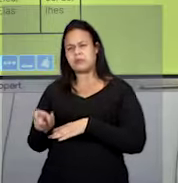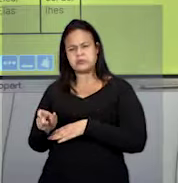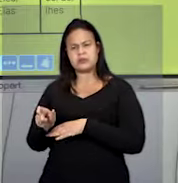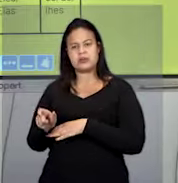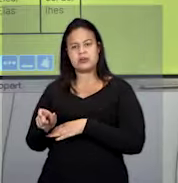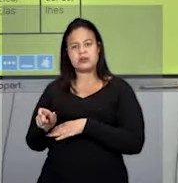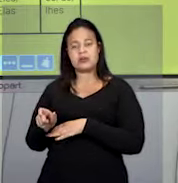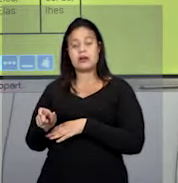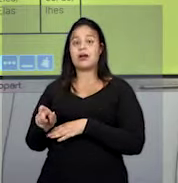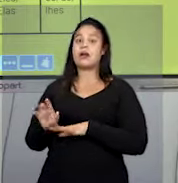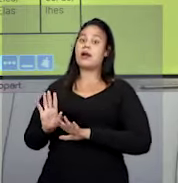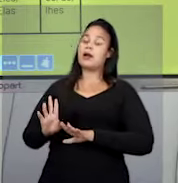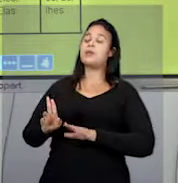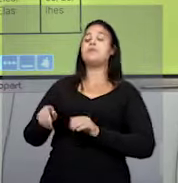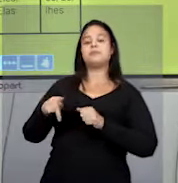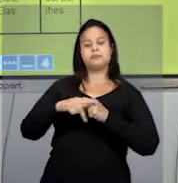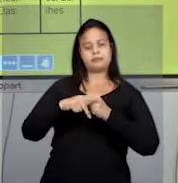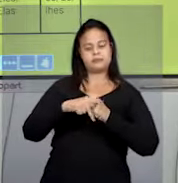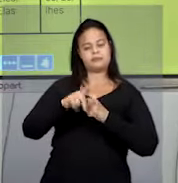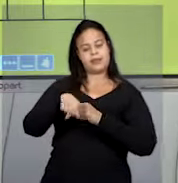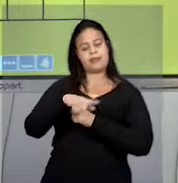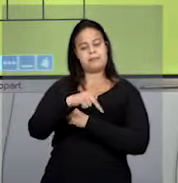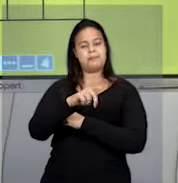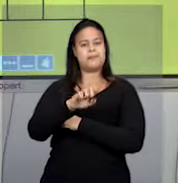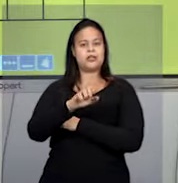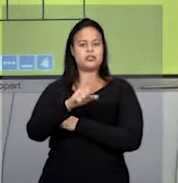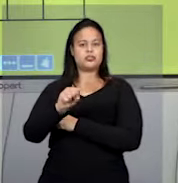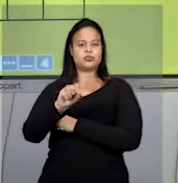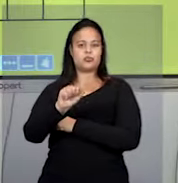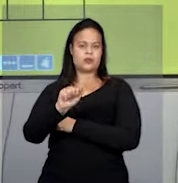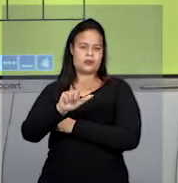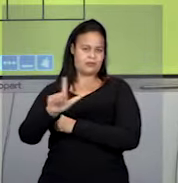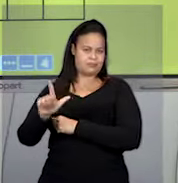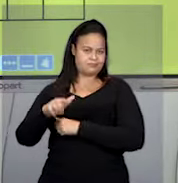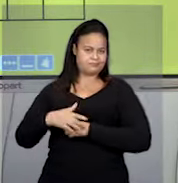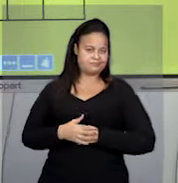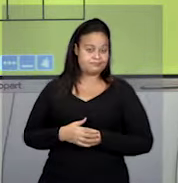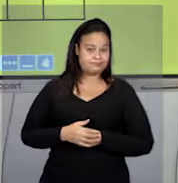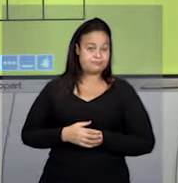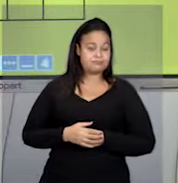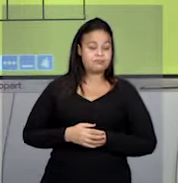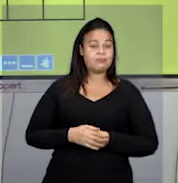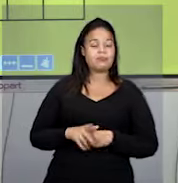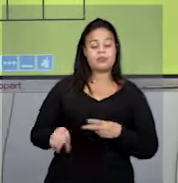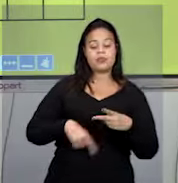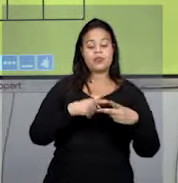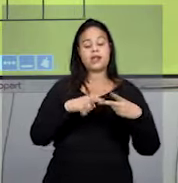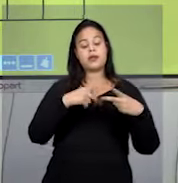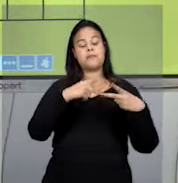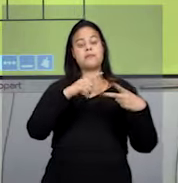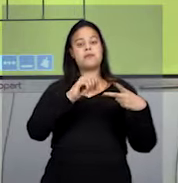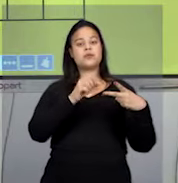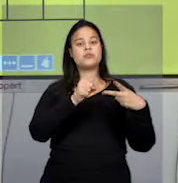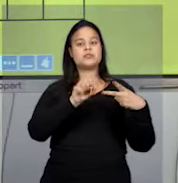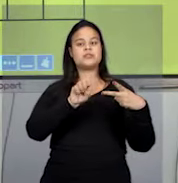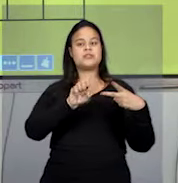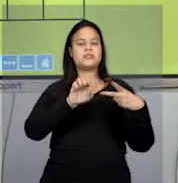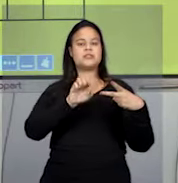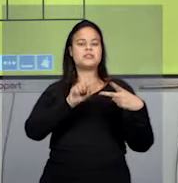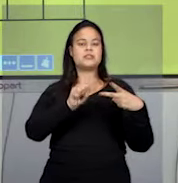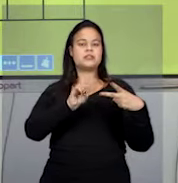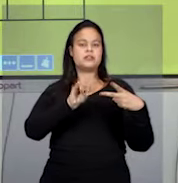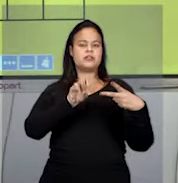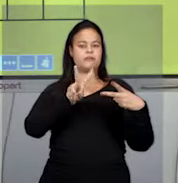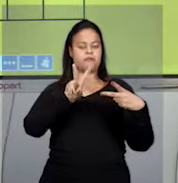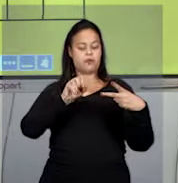o pronome chama pessoal, tá? E o pronome possessivo? O pronome possessivo nós usamos muito.